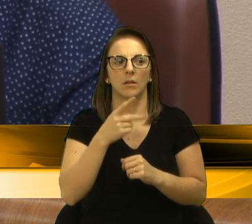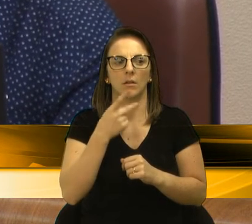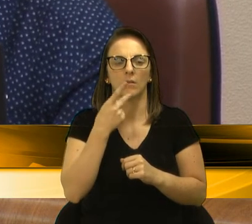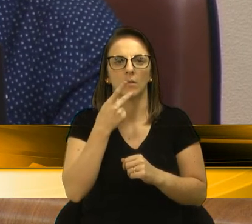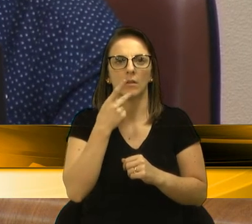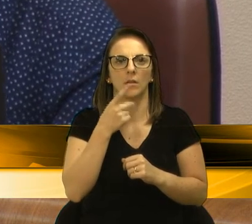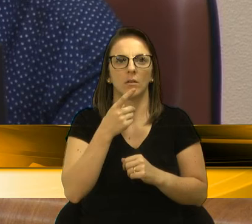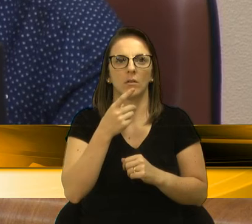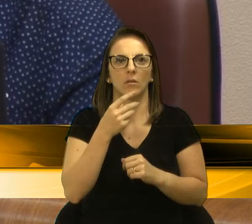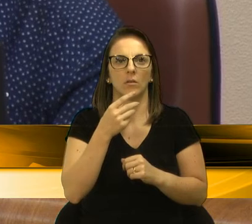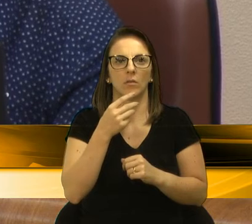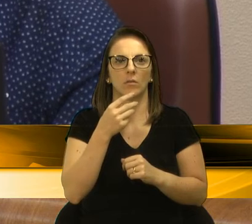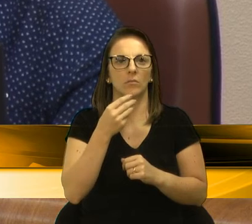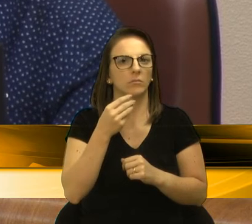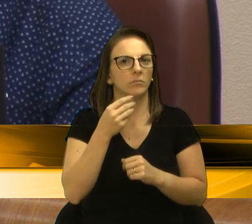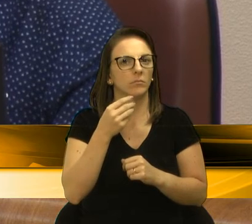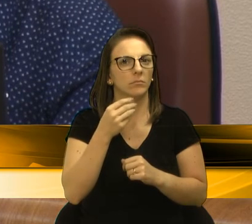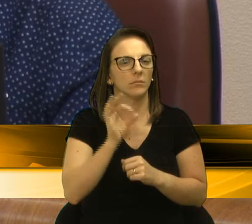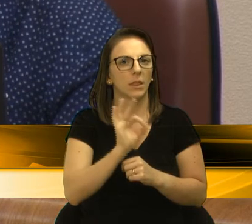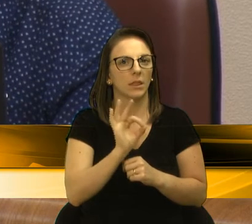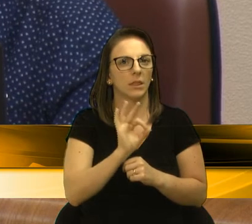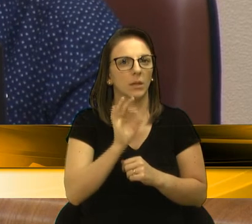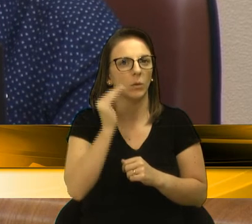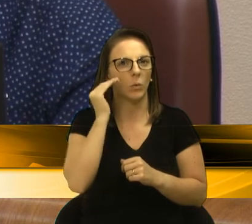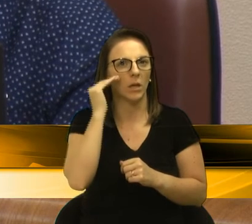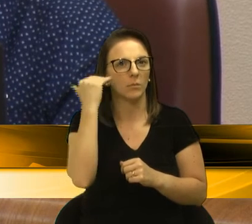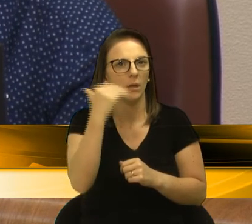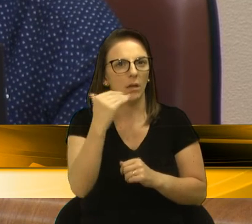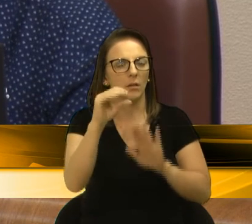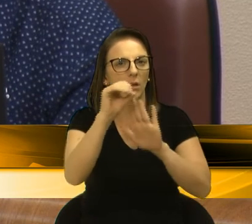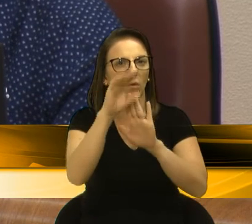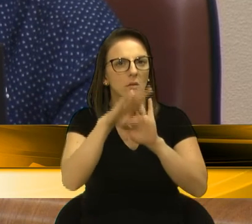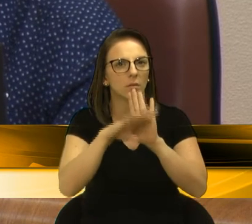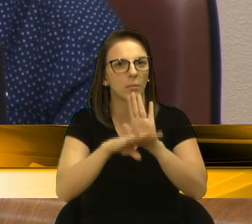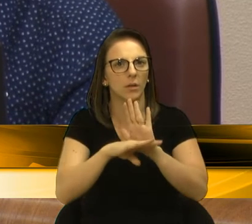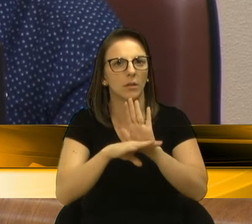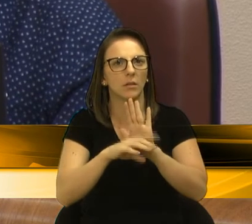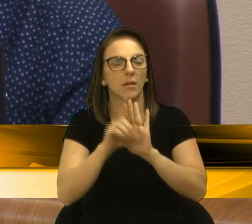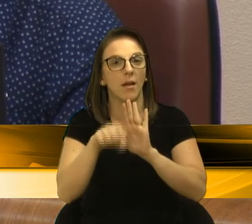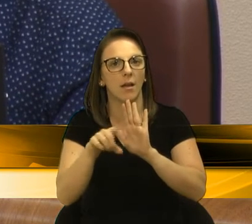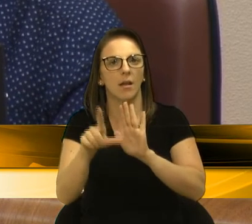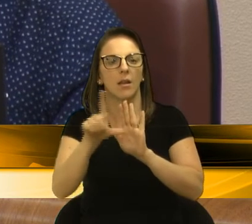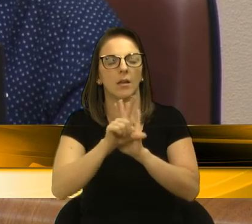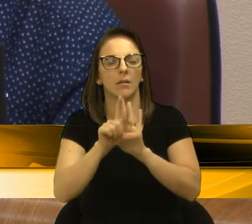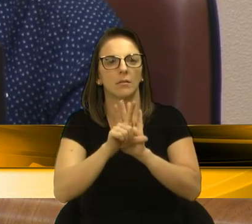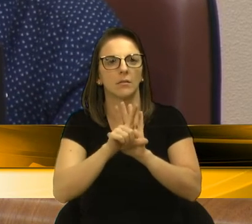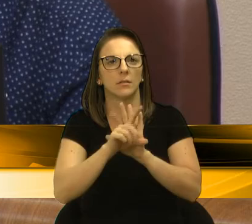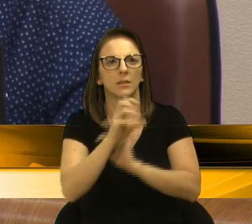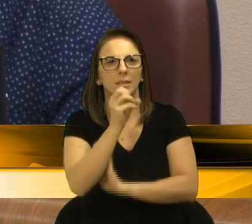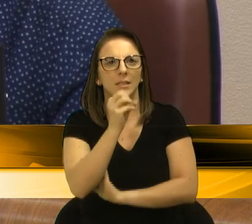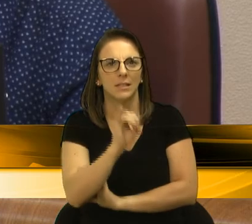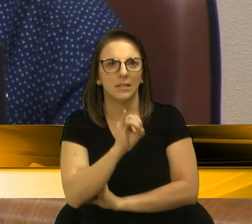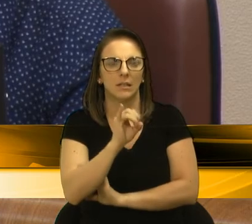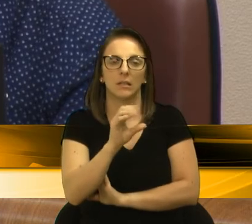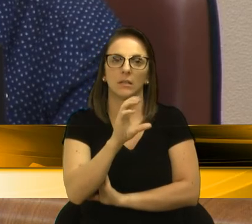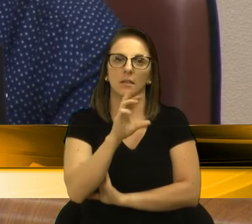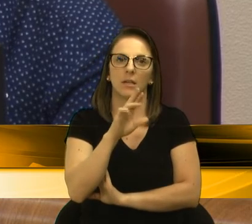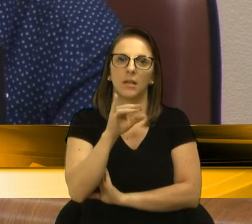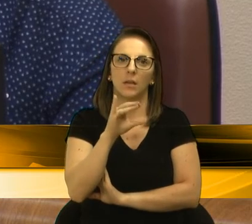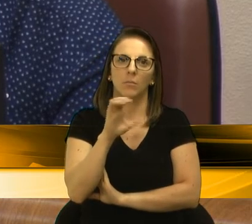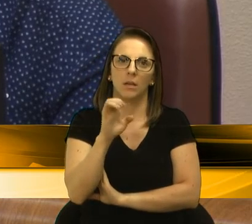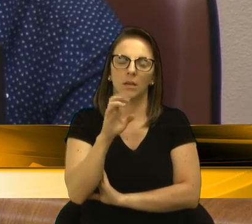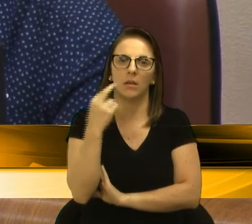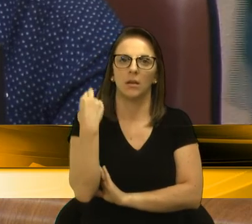Assim, descumprir o orçamento, que é uma lei configurando-se até em tese crime de responsabilidade. Artigo